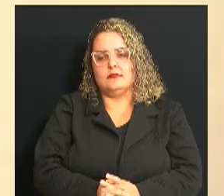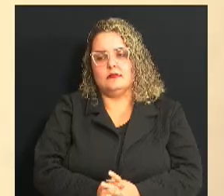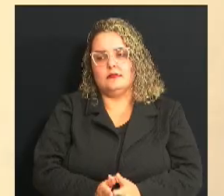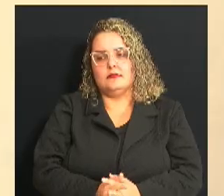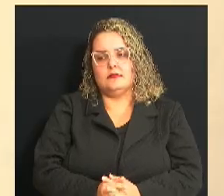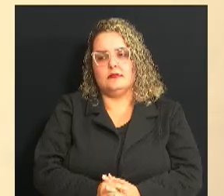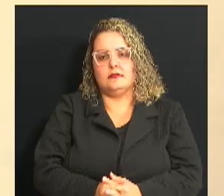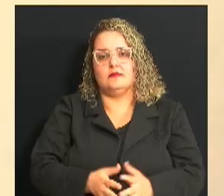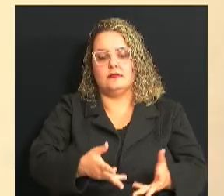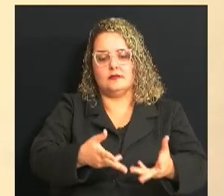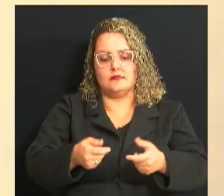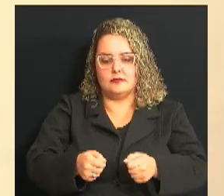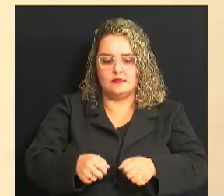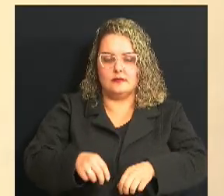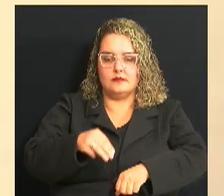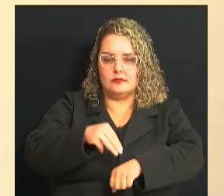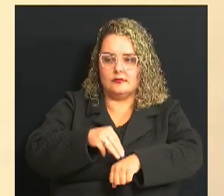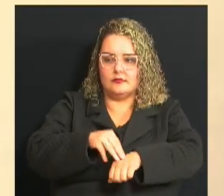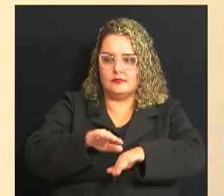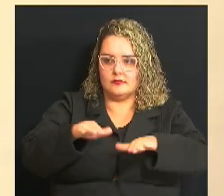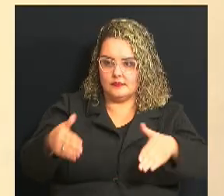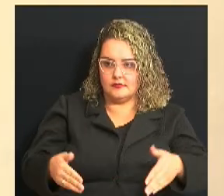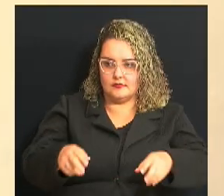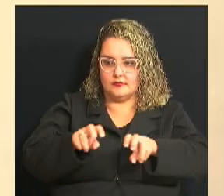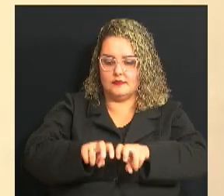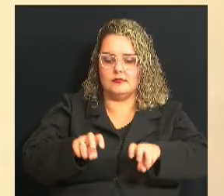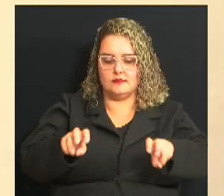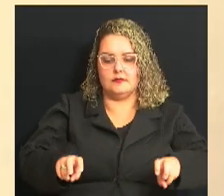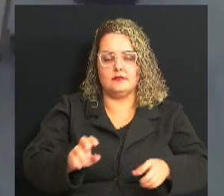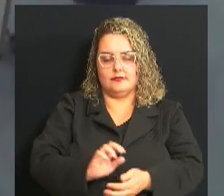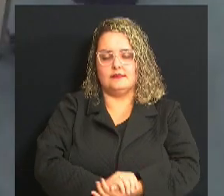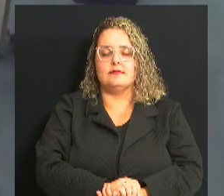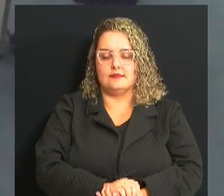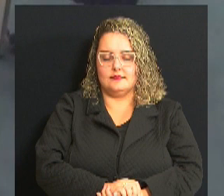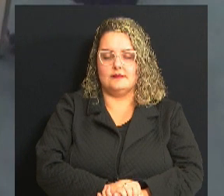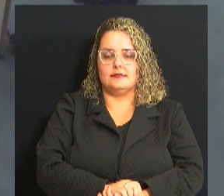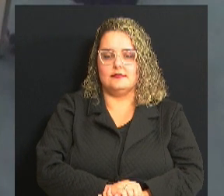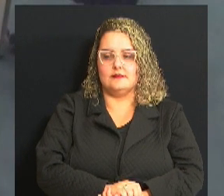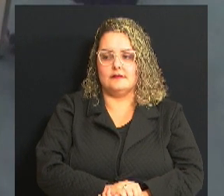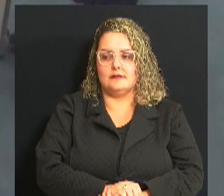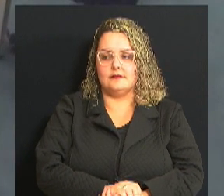Convidamos os componentes da mesa a tomarem assento.